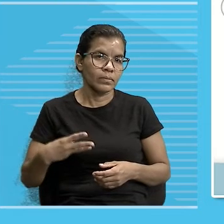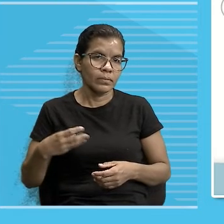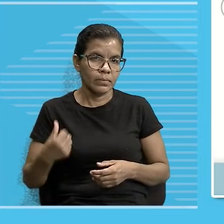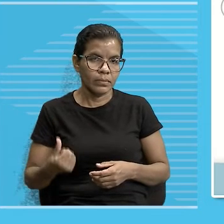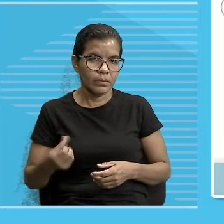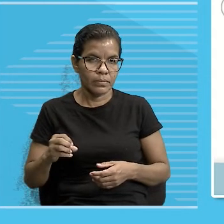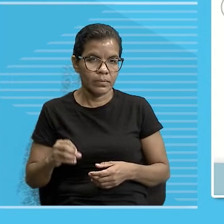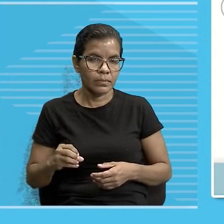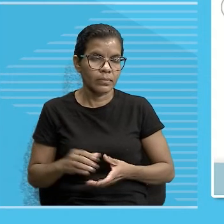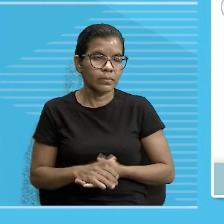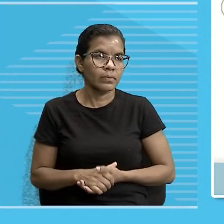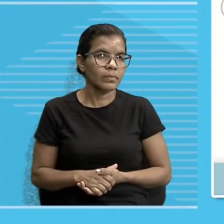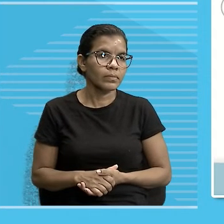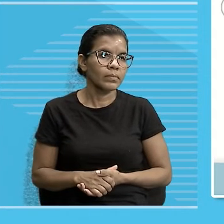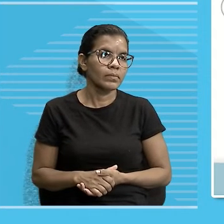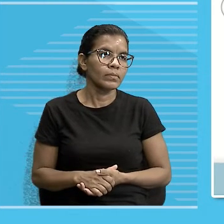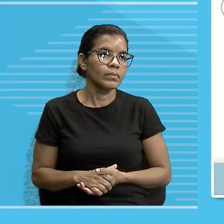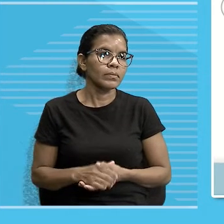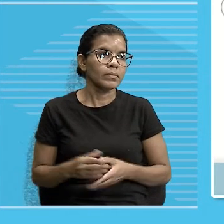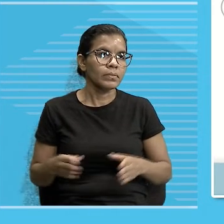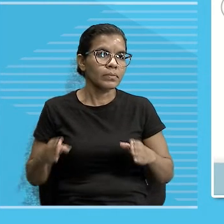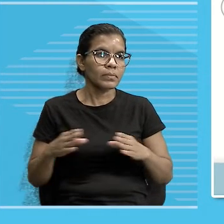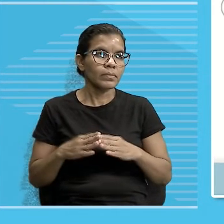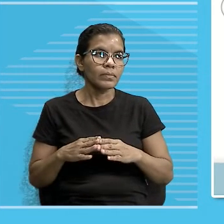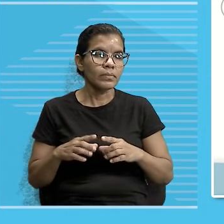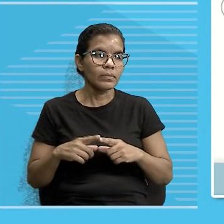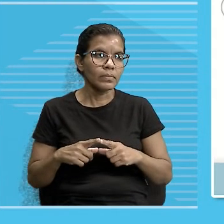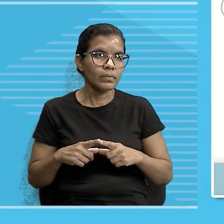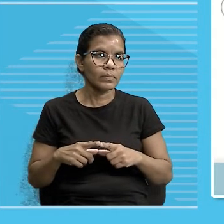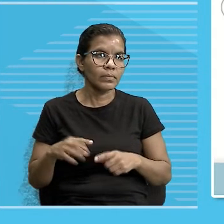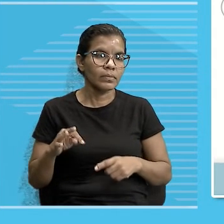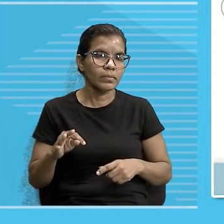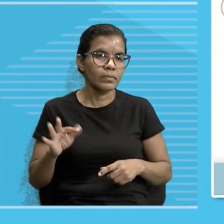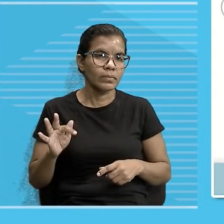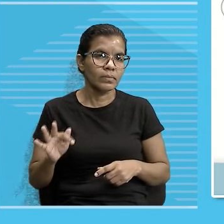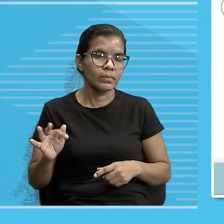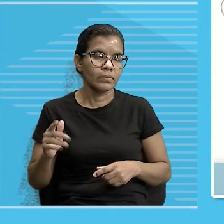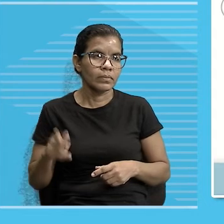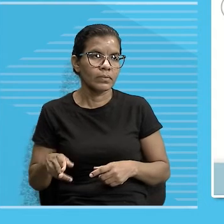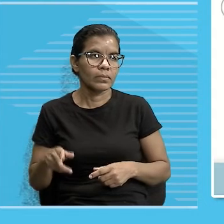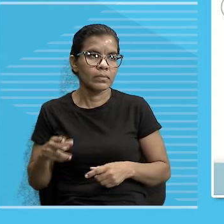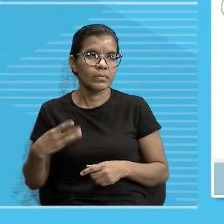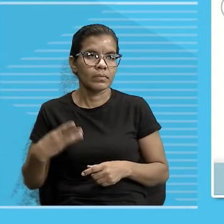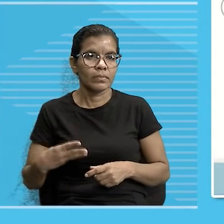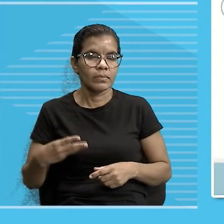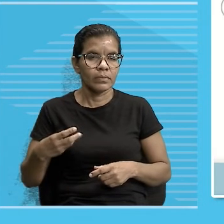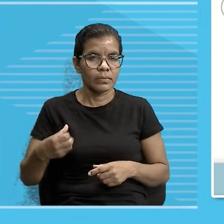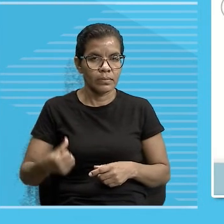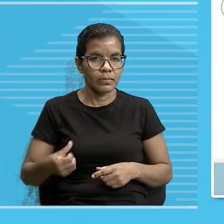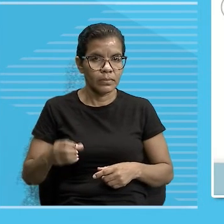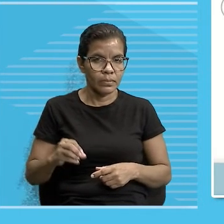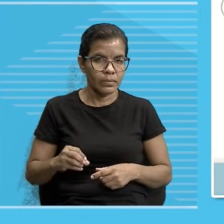360. Então, a variação na escala Fahrenheit